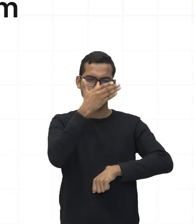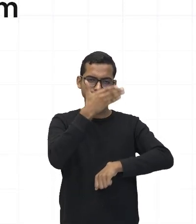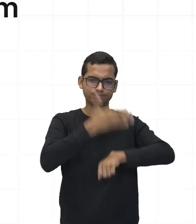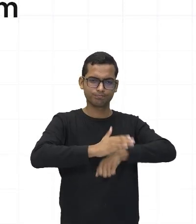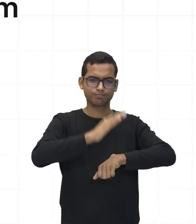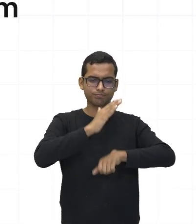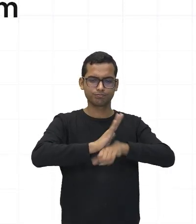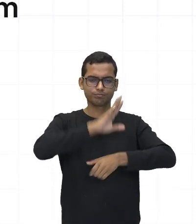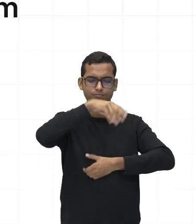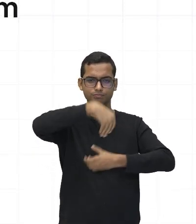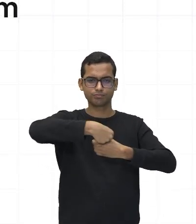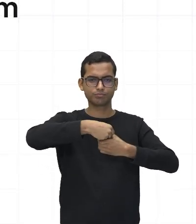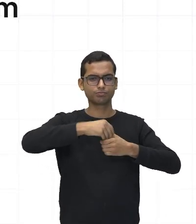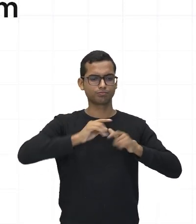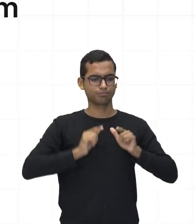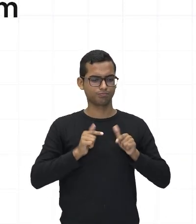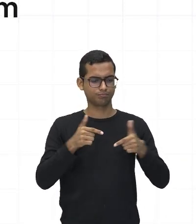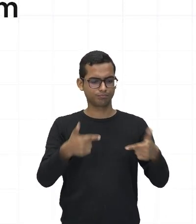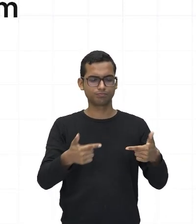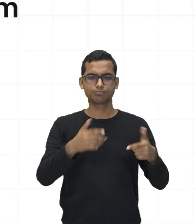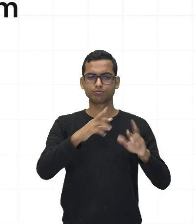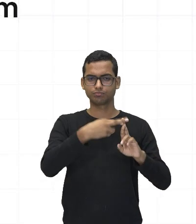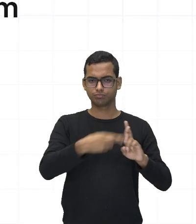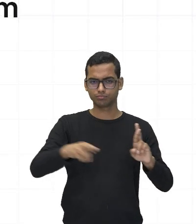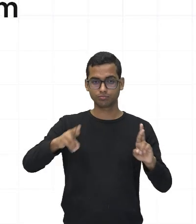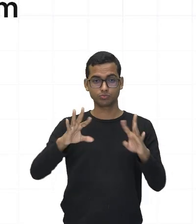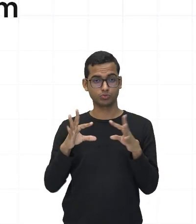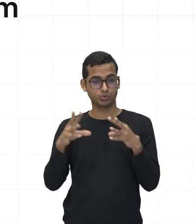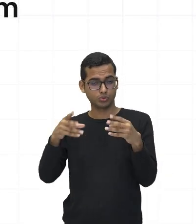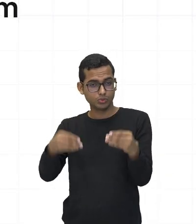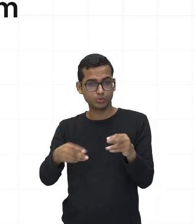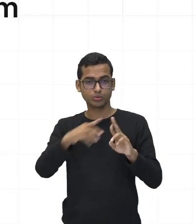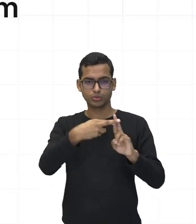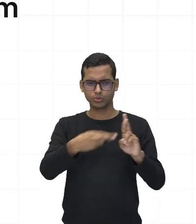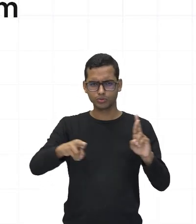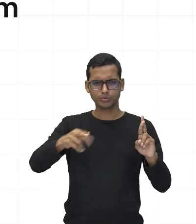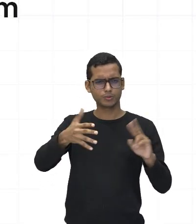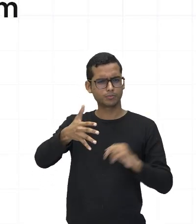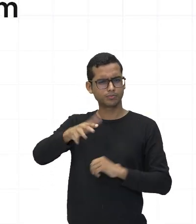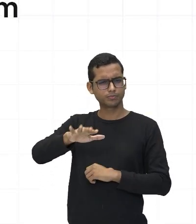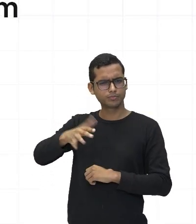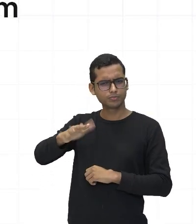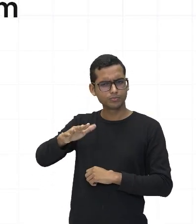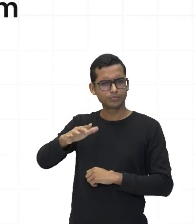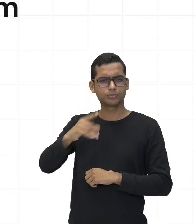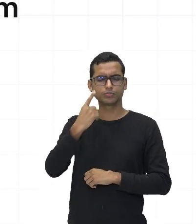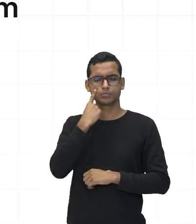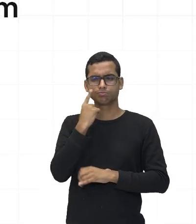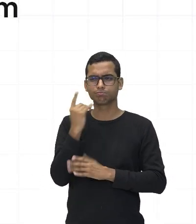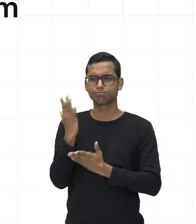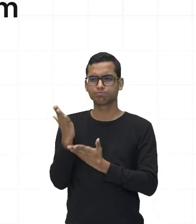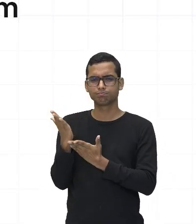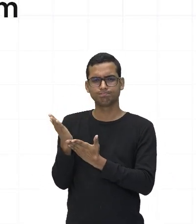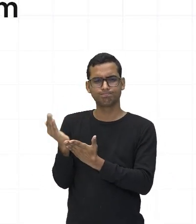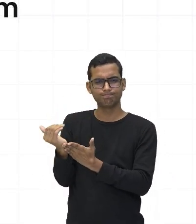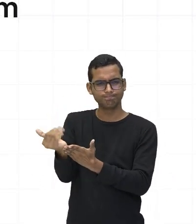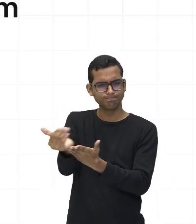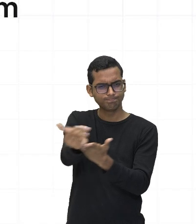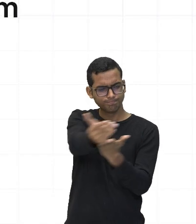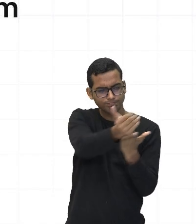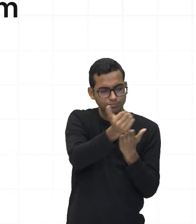religiosa. Todas as religiões que conhecemos são mais ou menos aí catalogadas